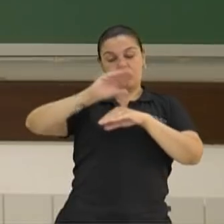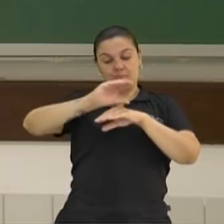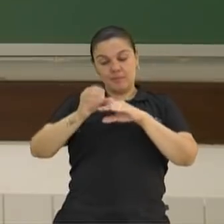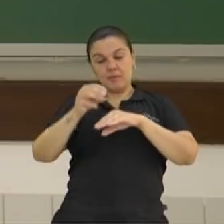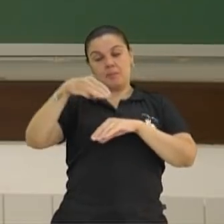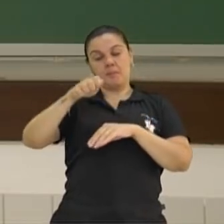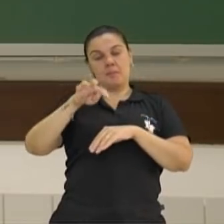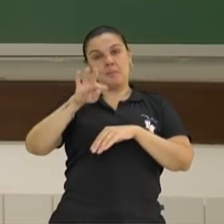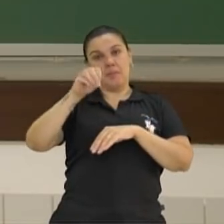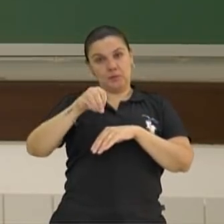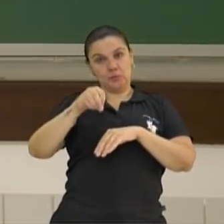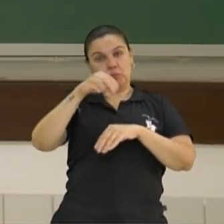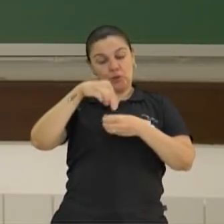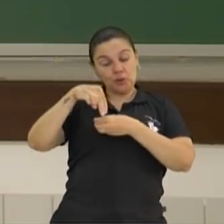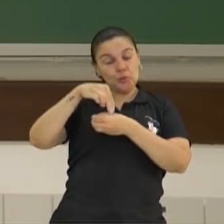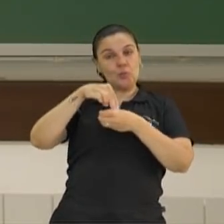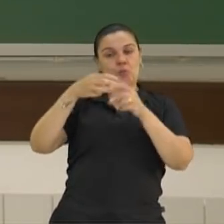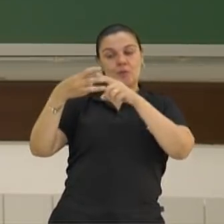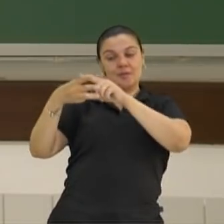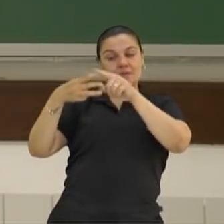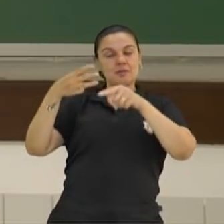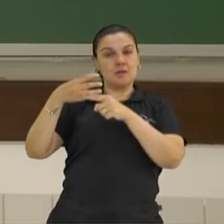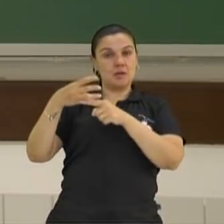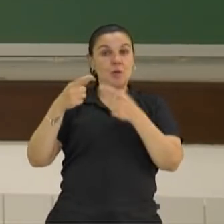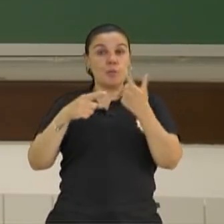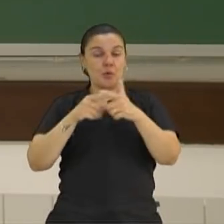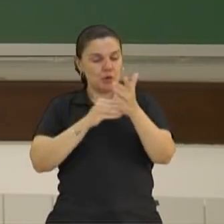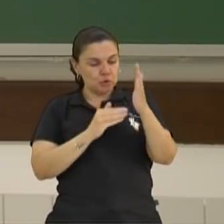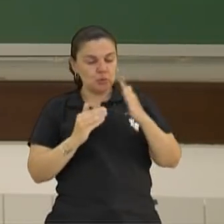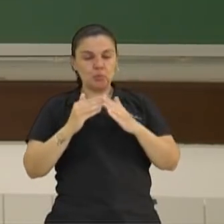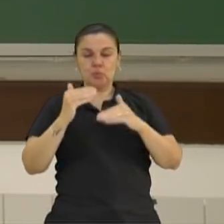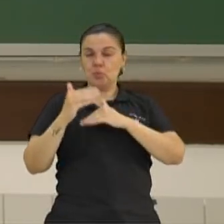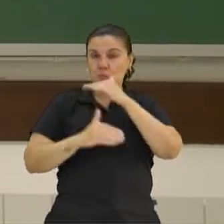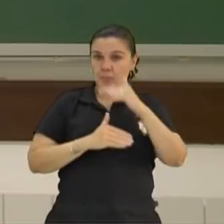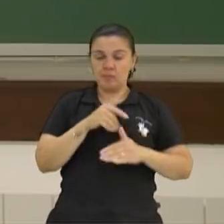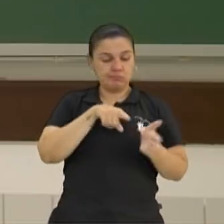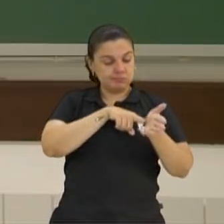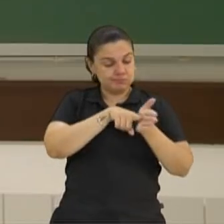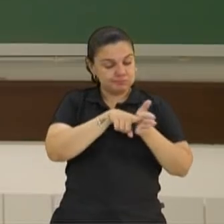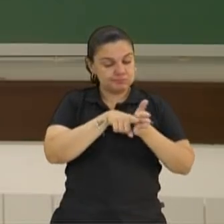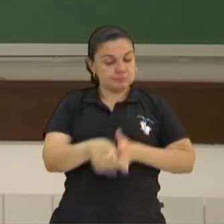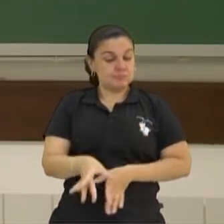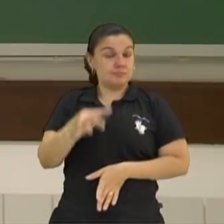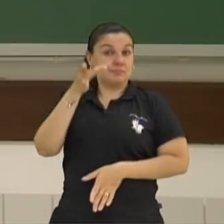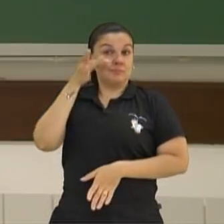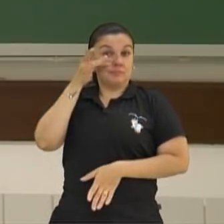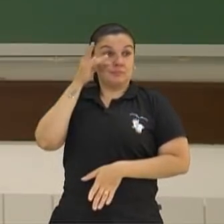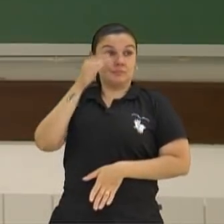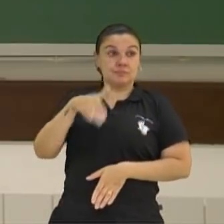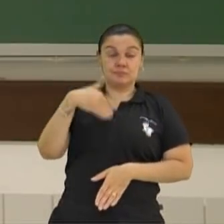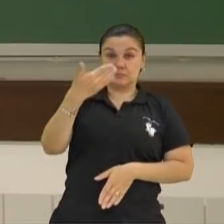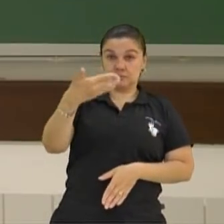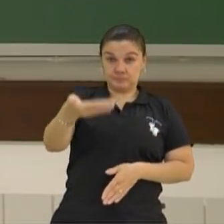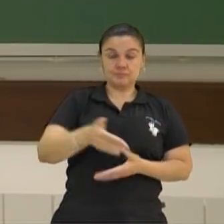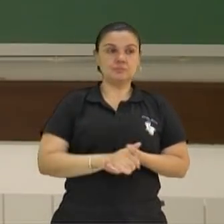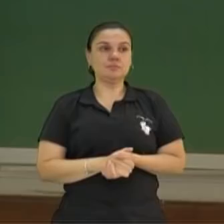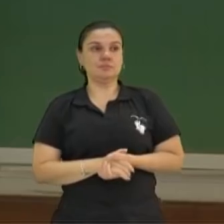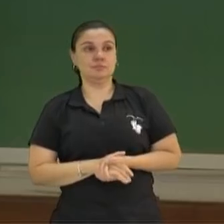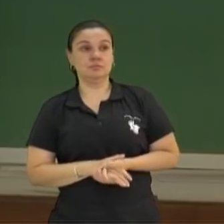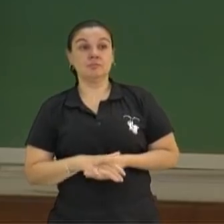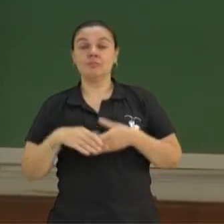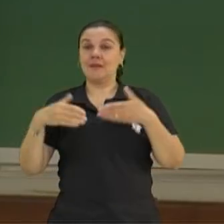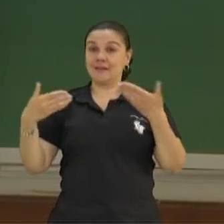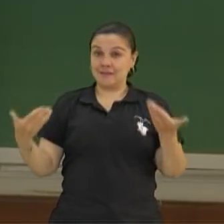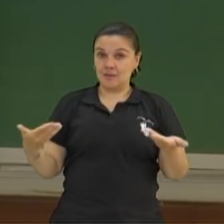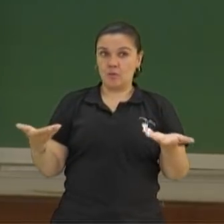as temperaturas sejam maiores, em função de todos os processos de observação que foram realizados ao longo da história. E assim